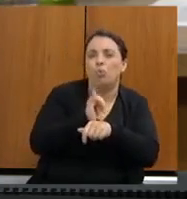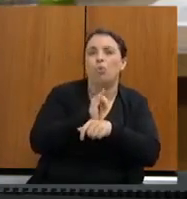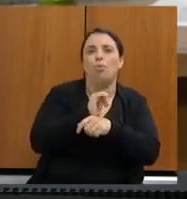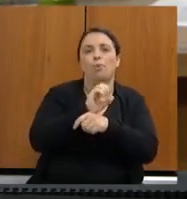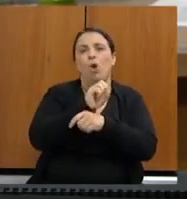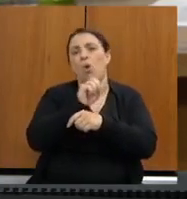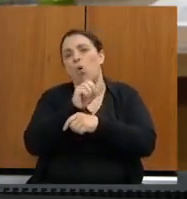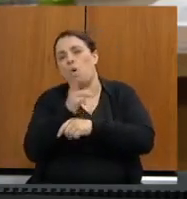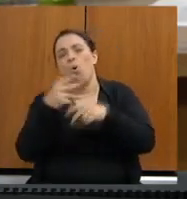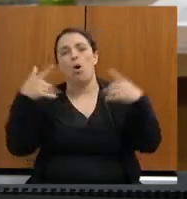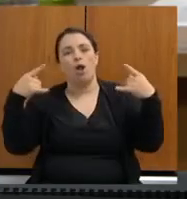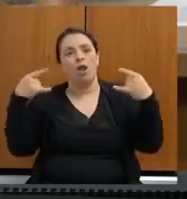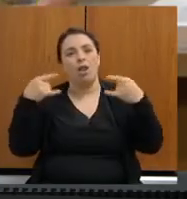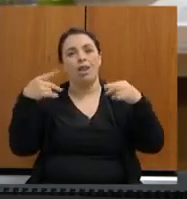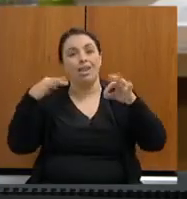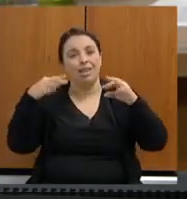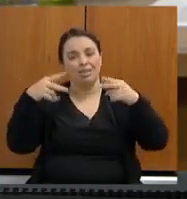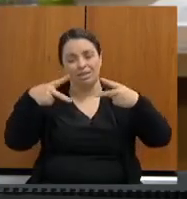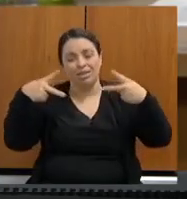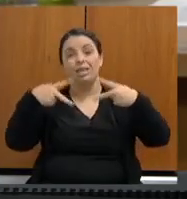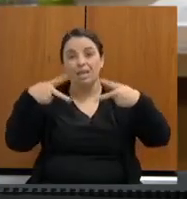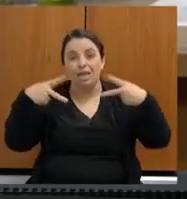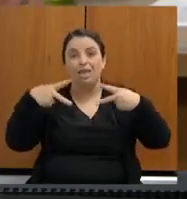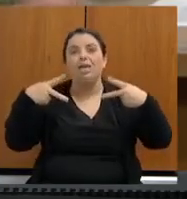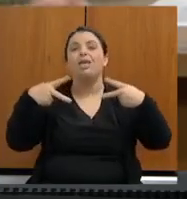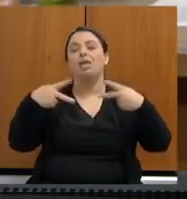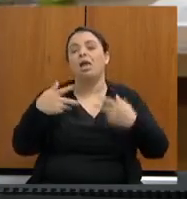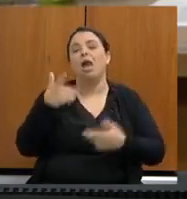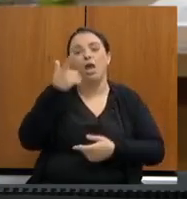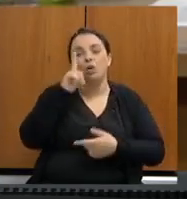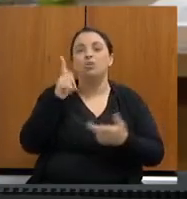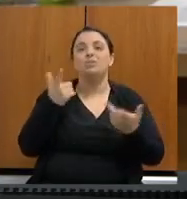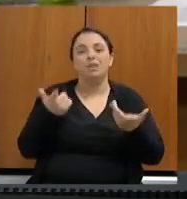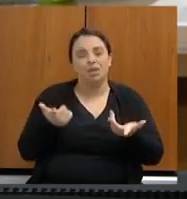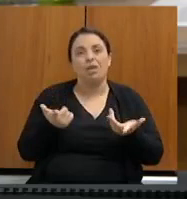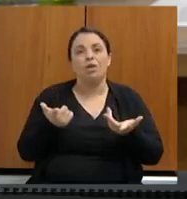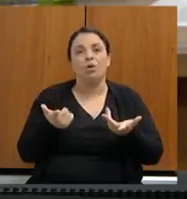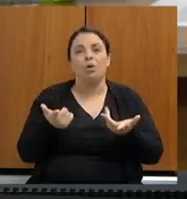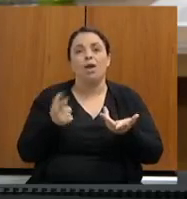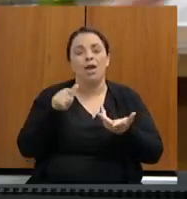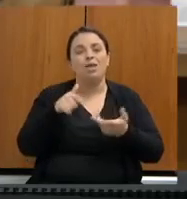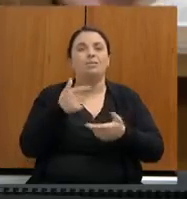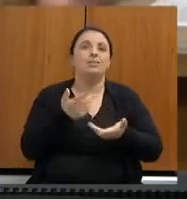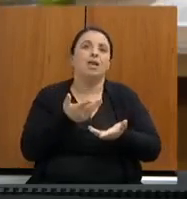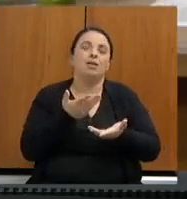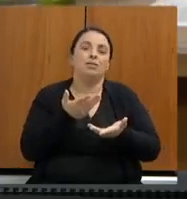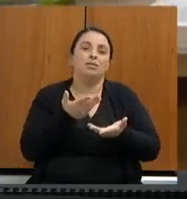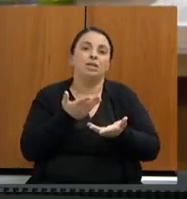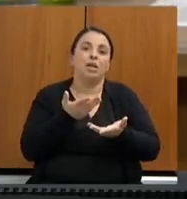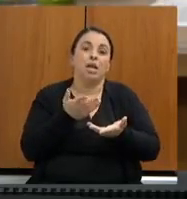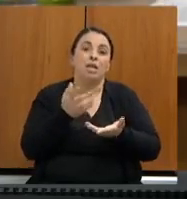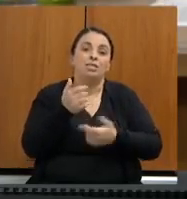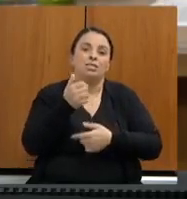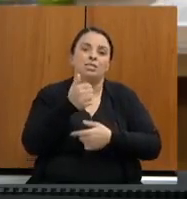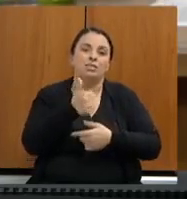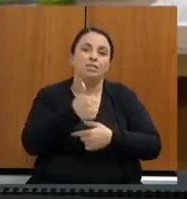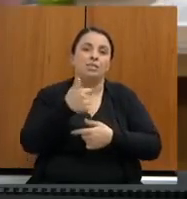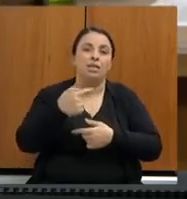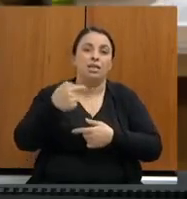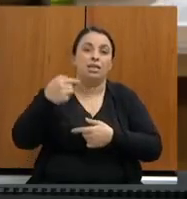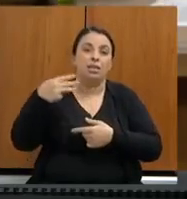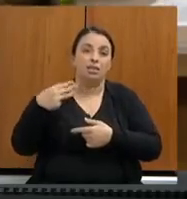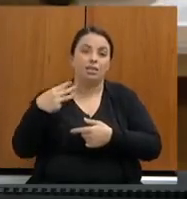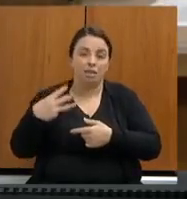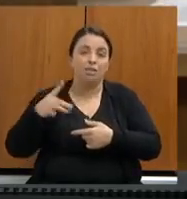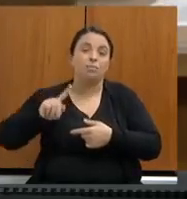Conseguiu chegar no lado dessa 133 mil isso aí os os os inscritos e para esse ano 204